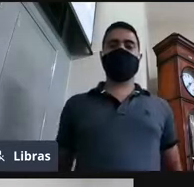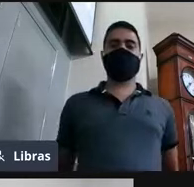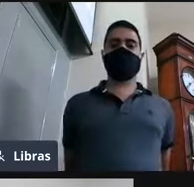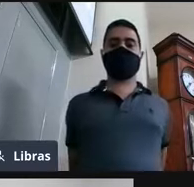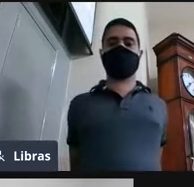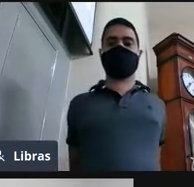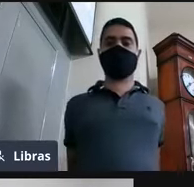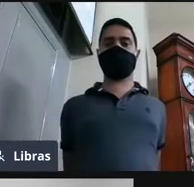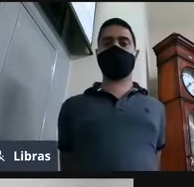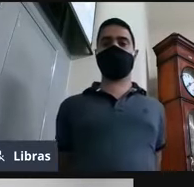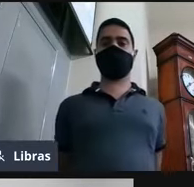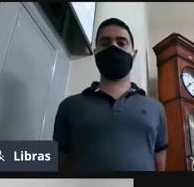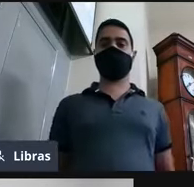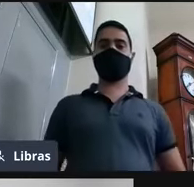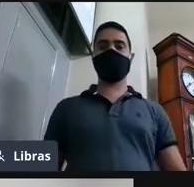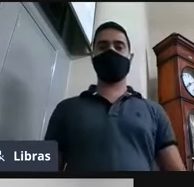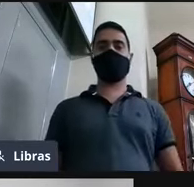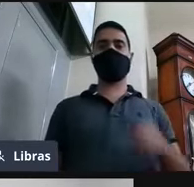Senhor presidente,